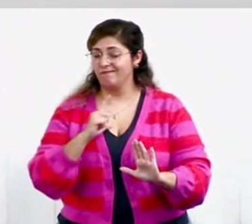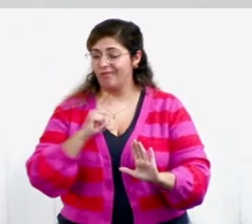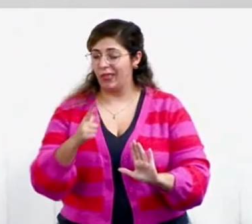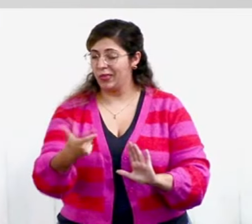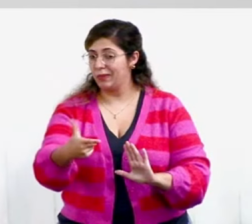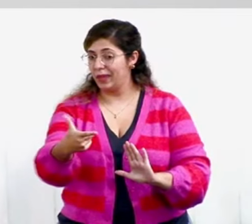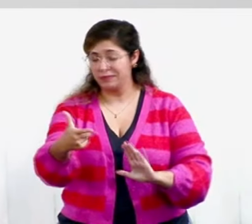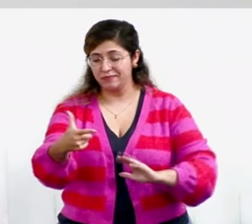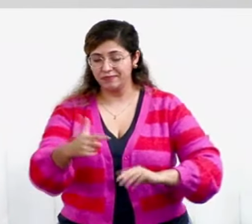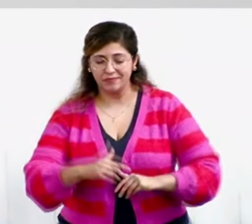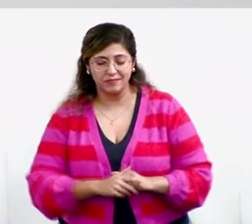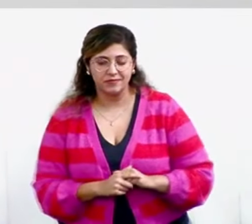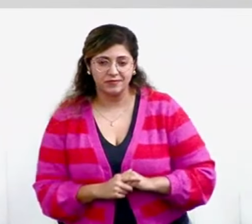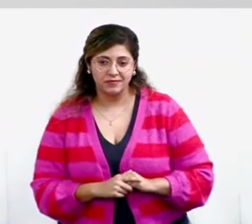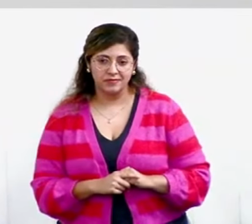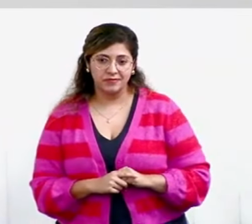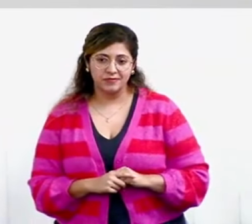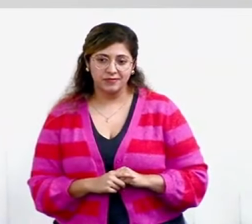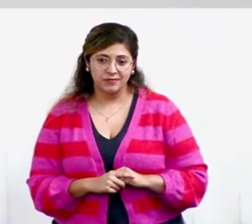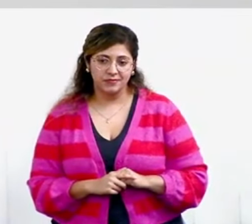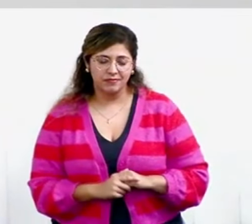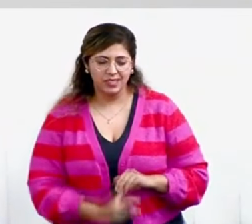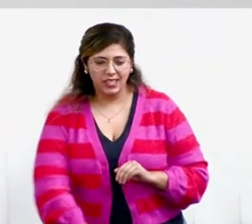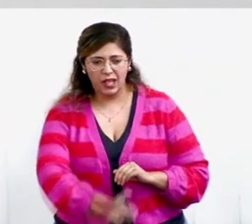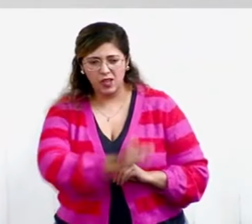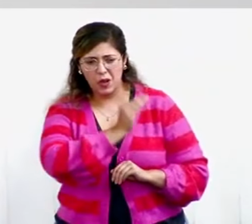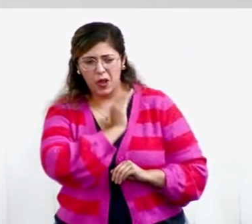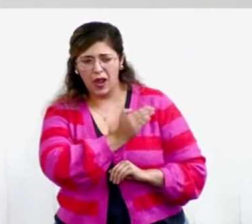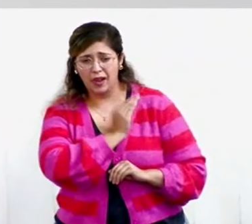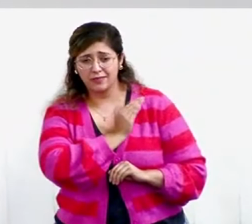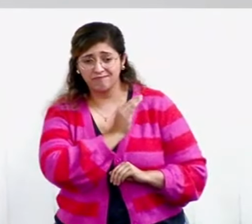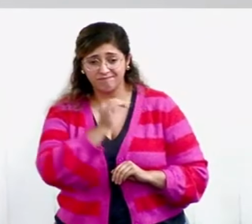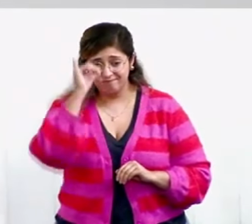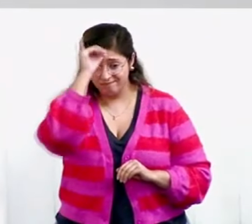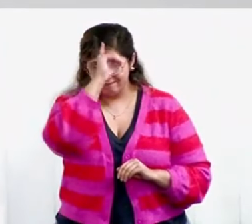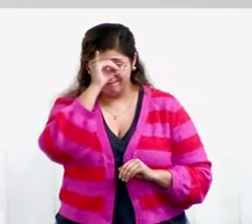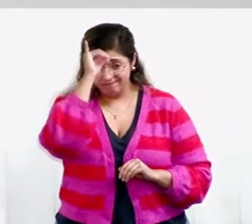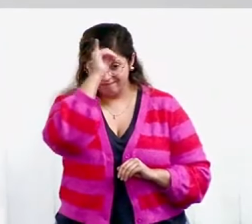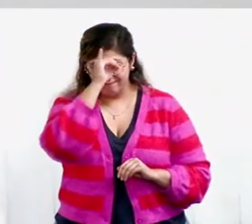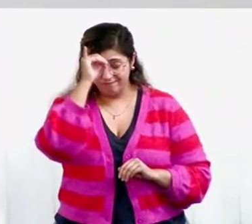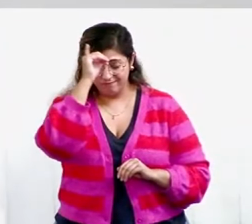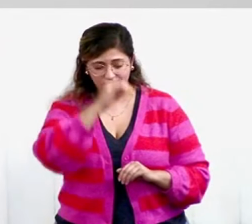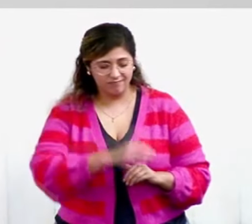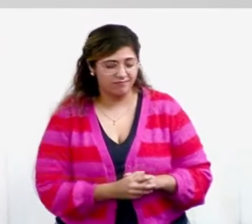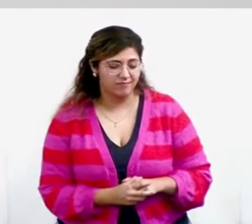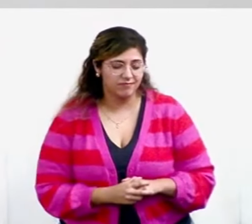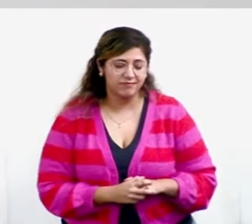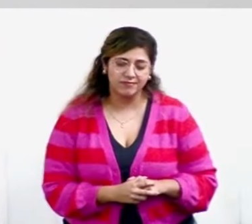Pelo contrário, haverá no coração tolice.